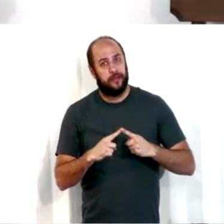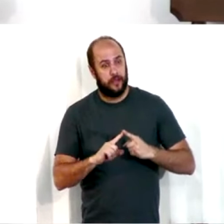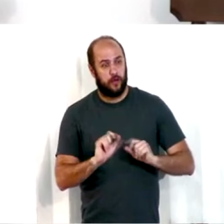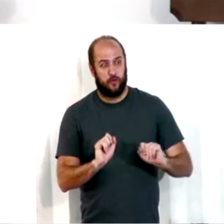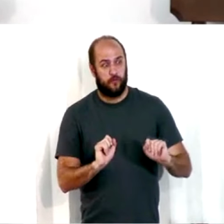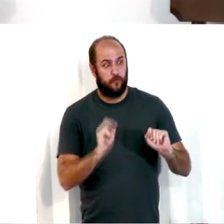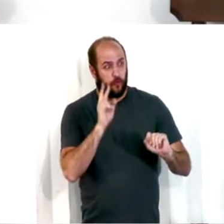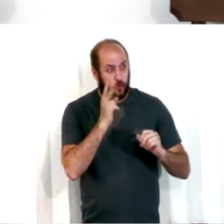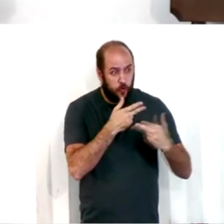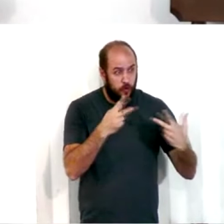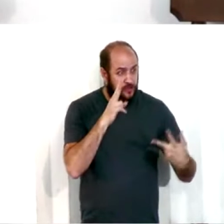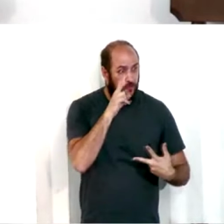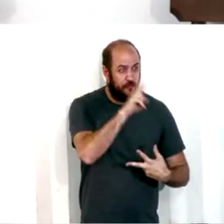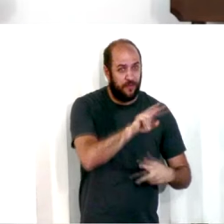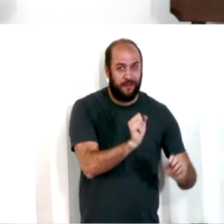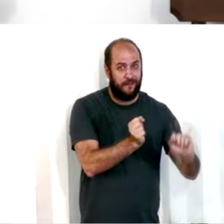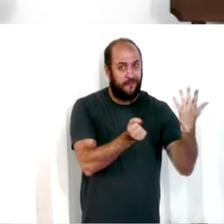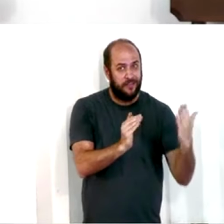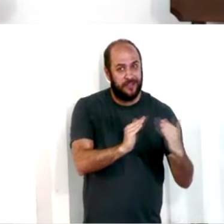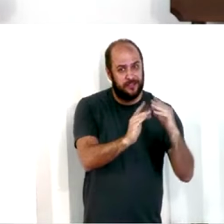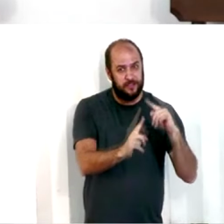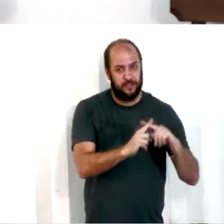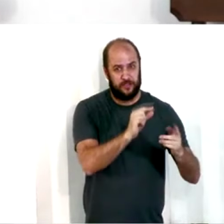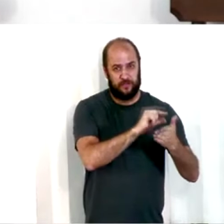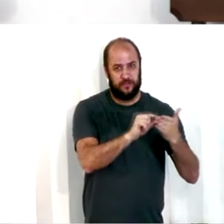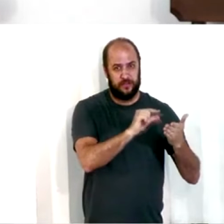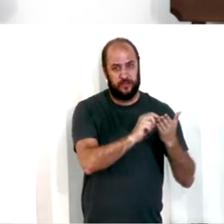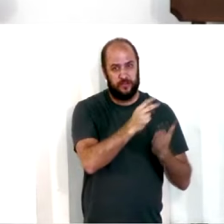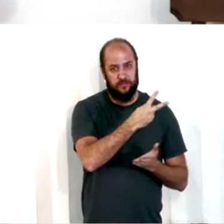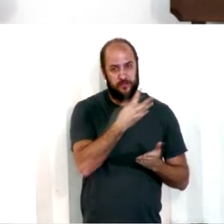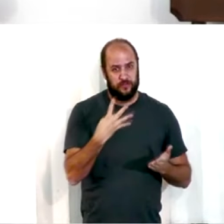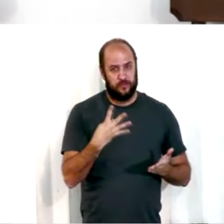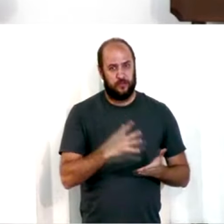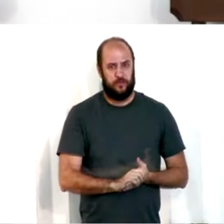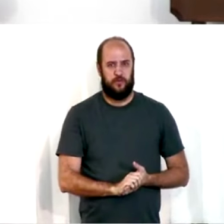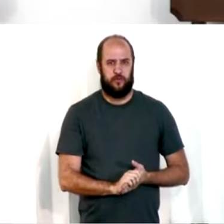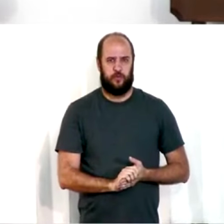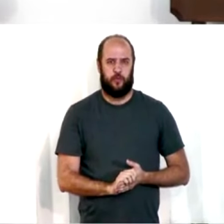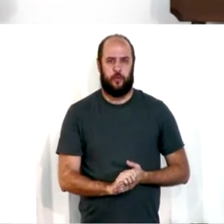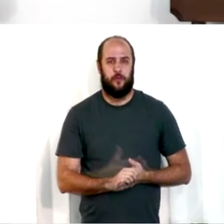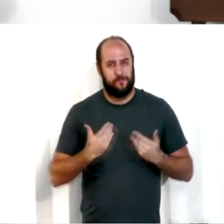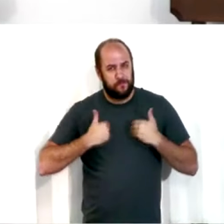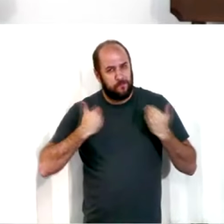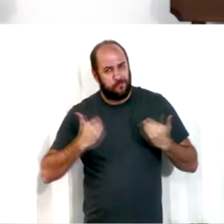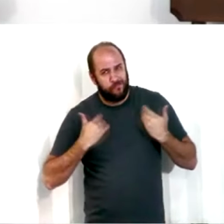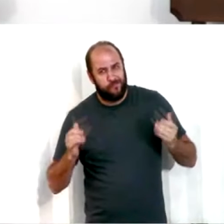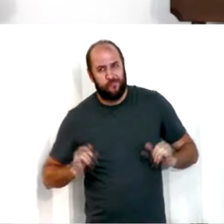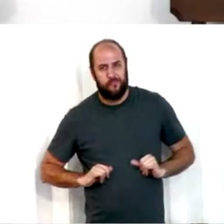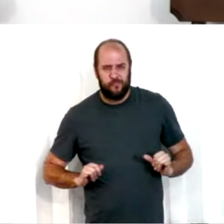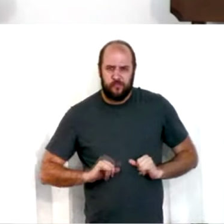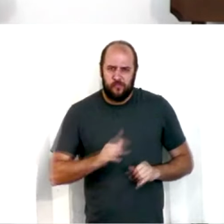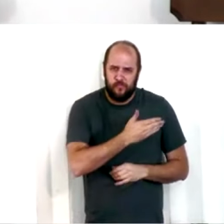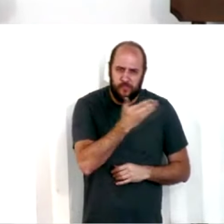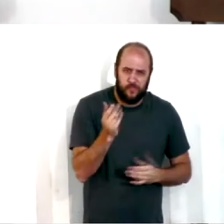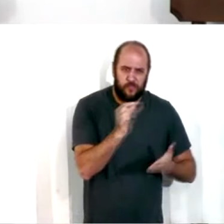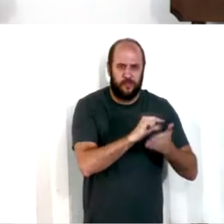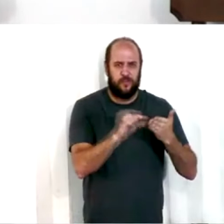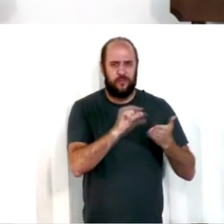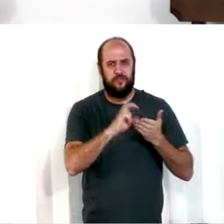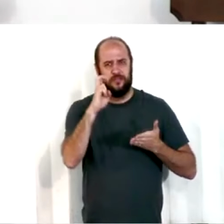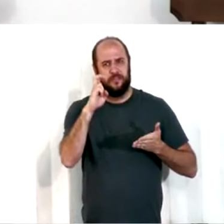na igreja. No verso 24, agora me regozijo nos meus sofrimentos por vós. E no verso 5 do capítulo